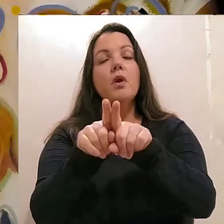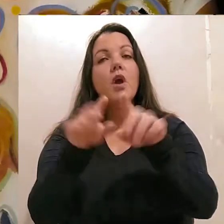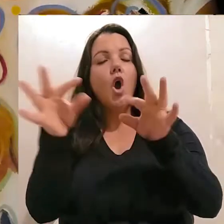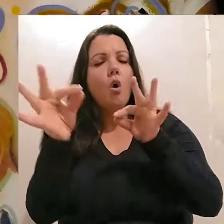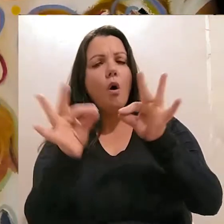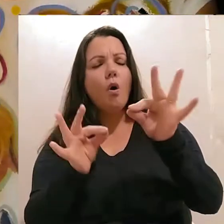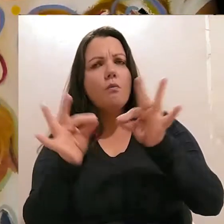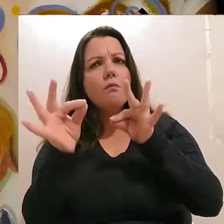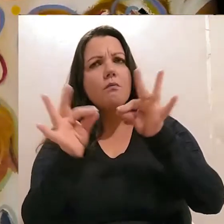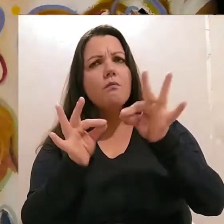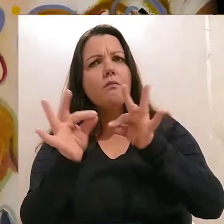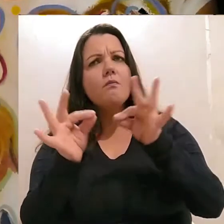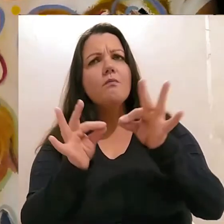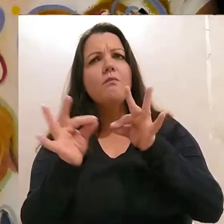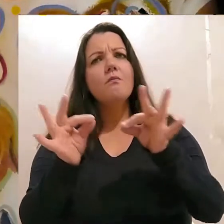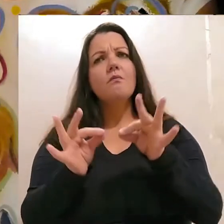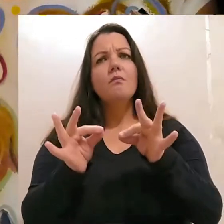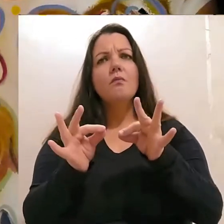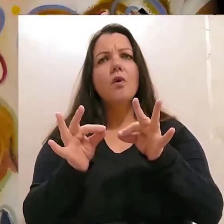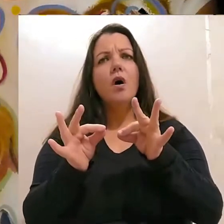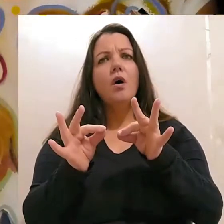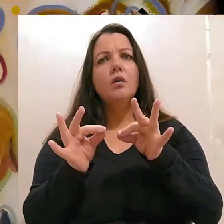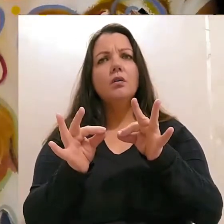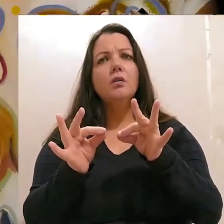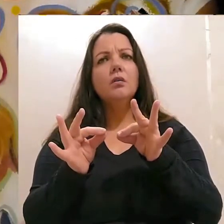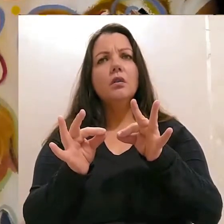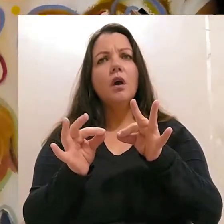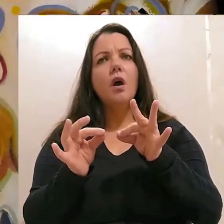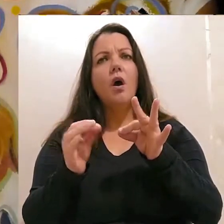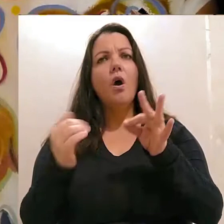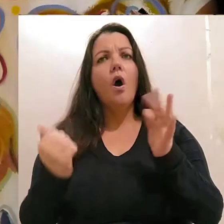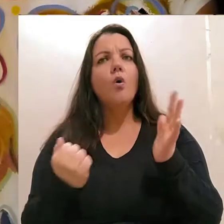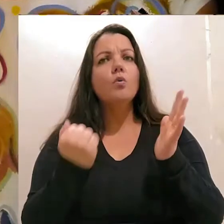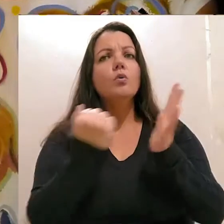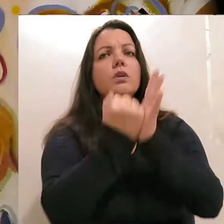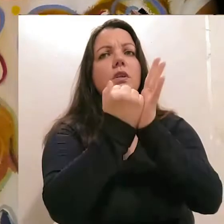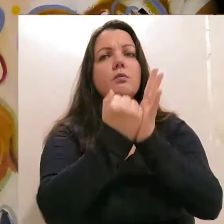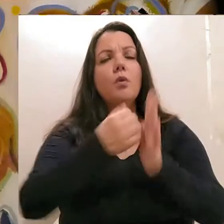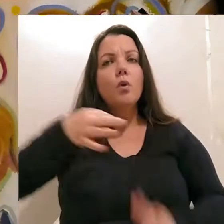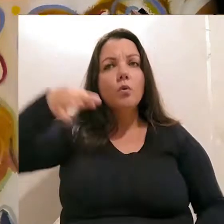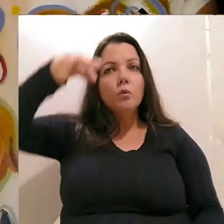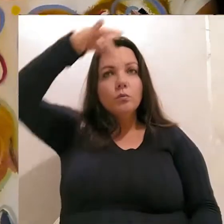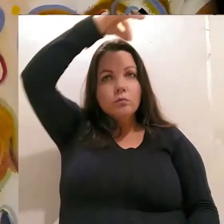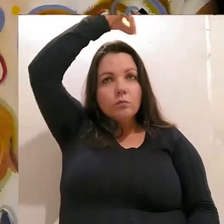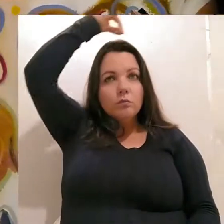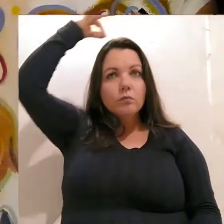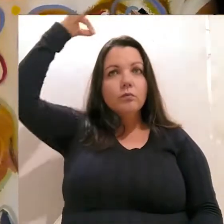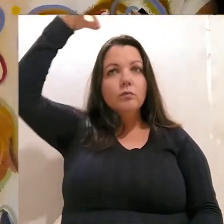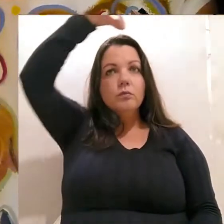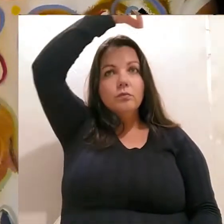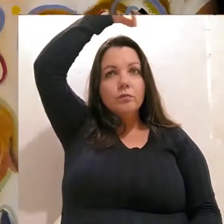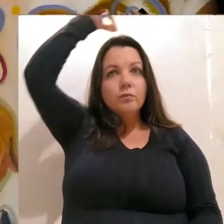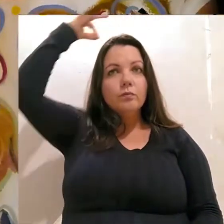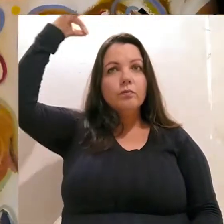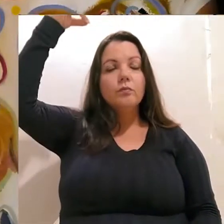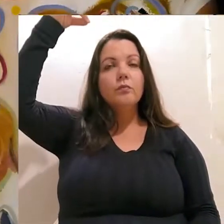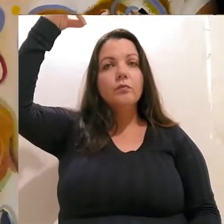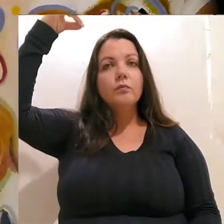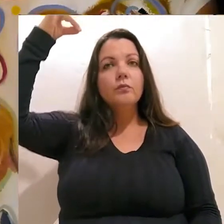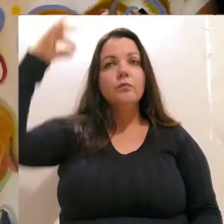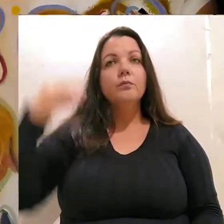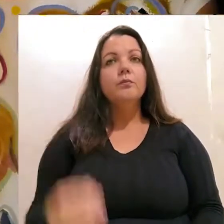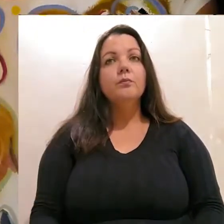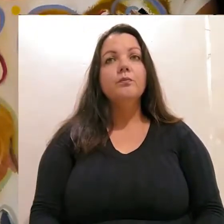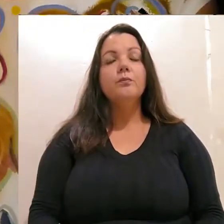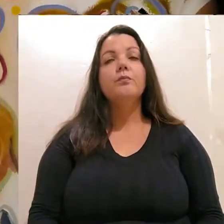a língua relacionado a a esse monumentos essa esse símbolo sagrado né que é que a